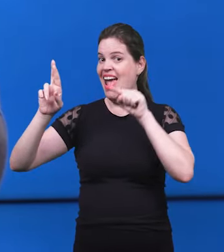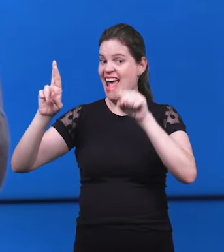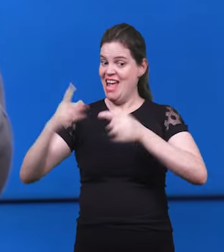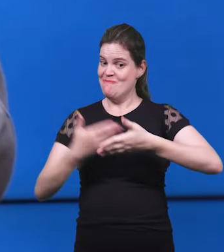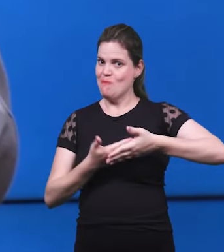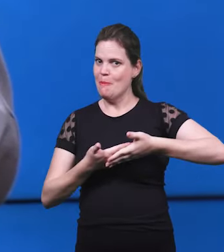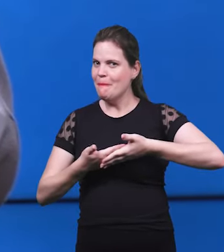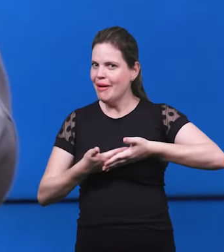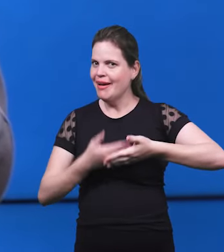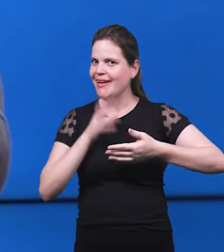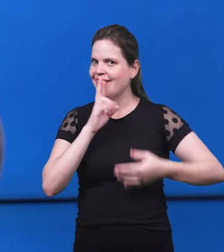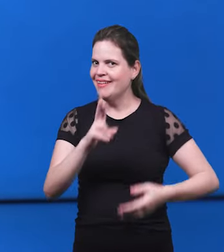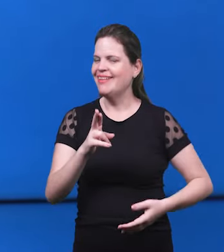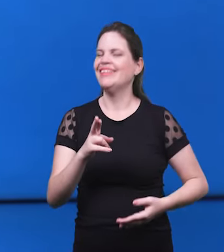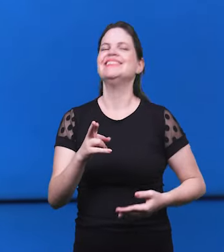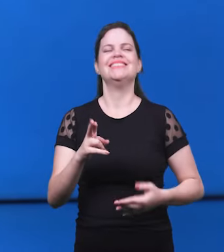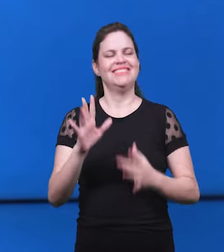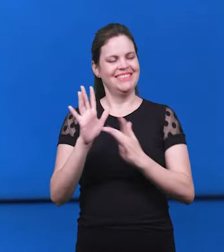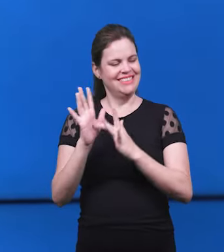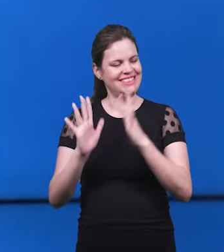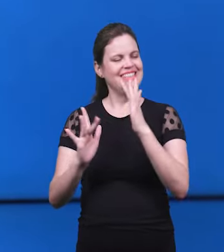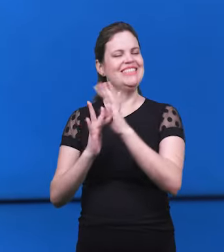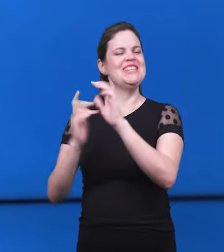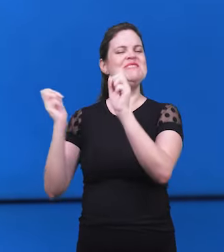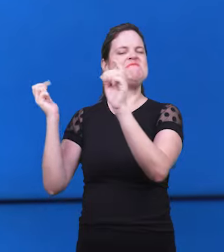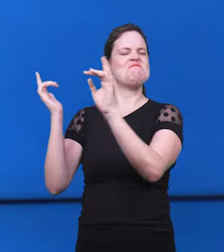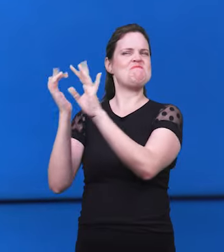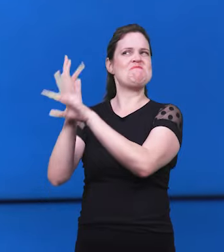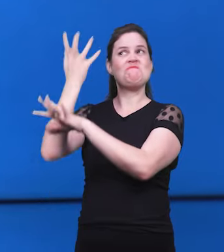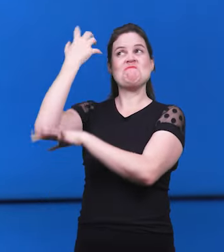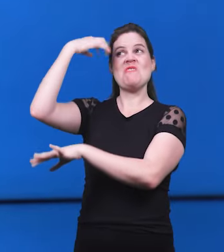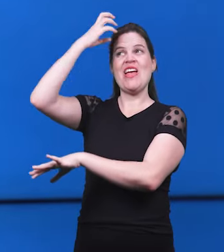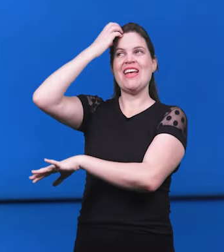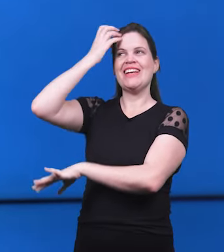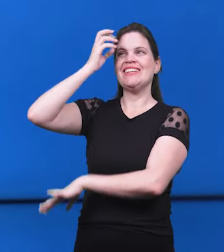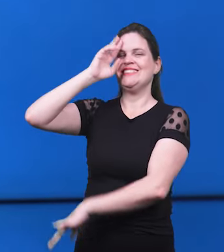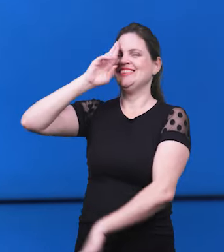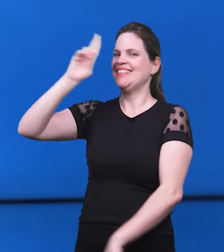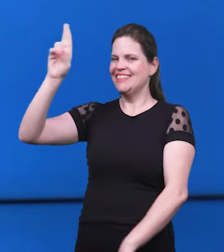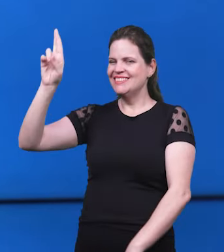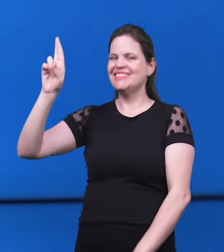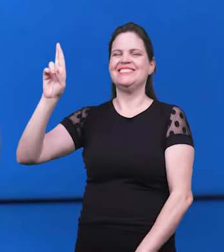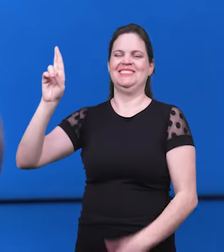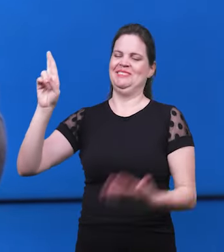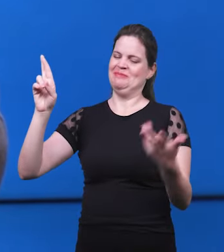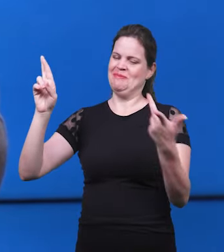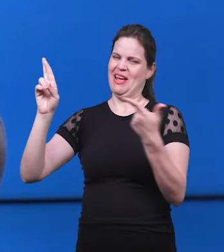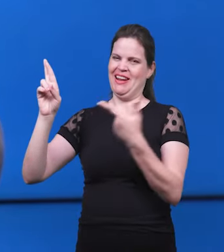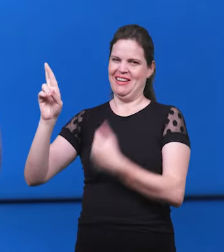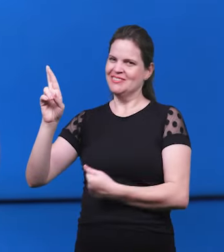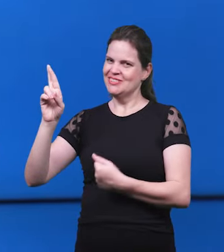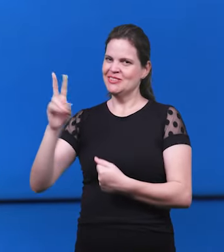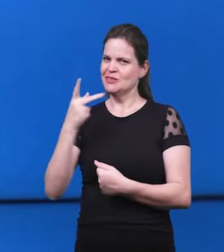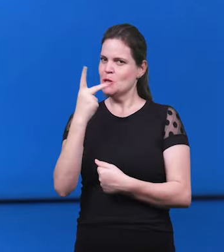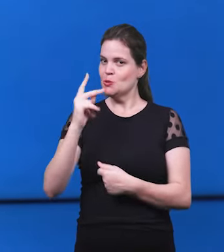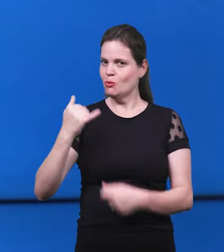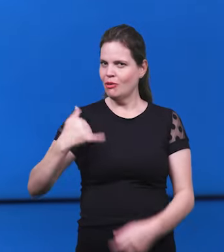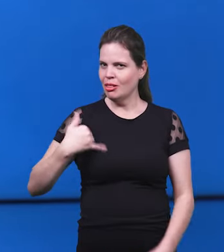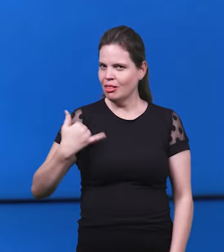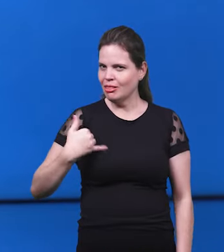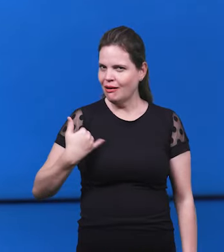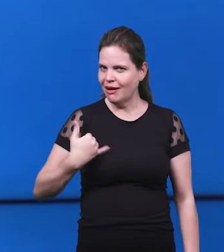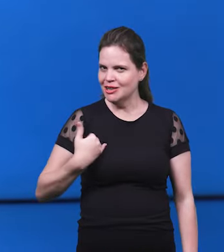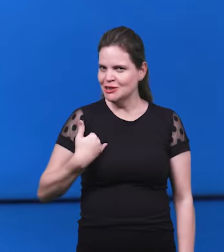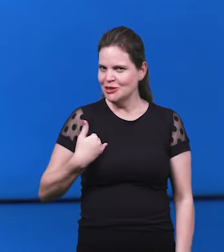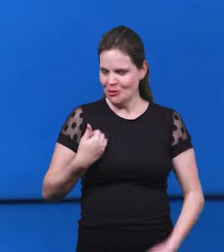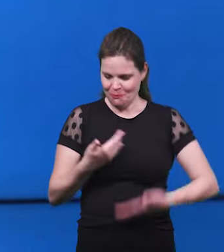deu essa resposta. Jesus glorificado, Rei e Senhor. Que bom, Isaac, a sua participação. Bebê da sua idade,